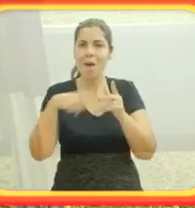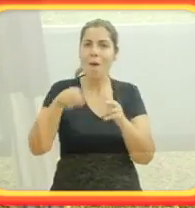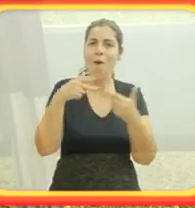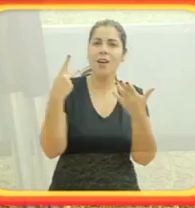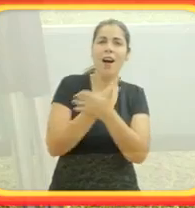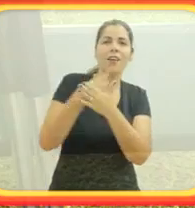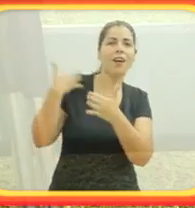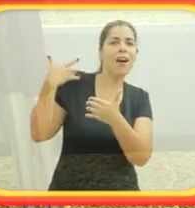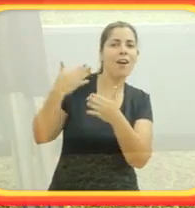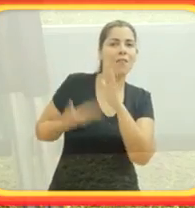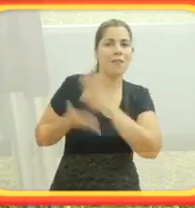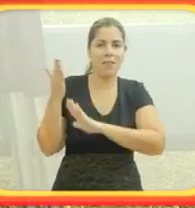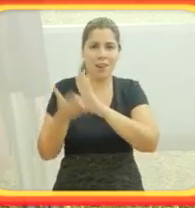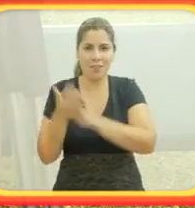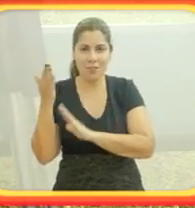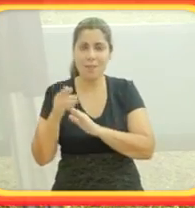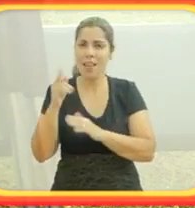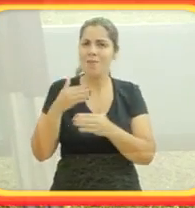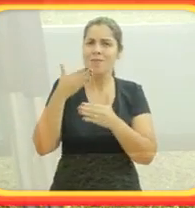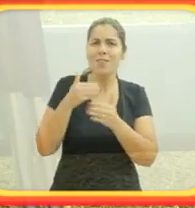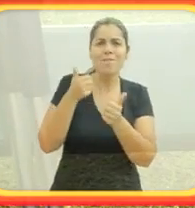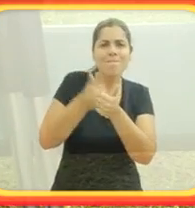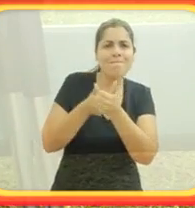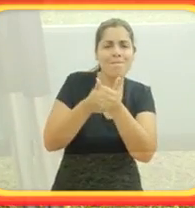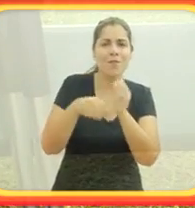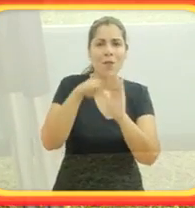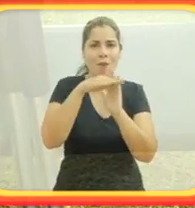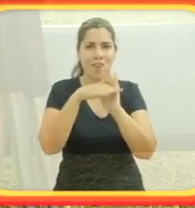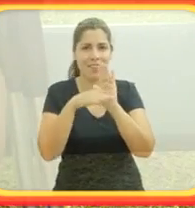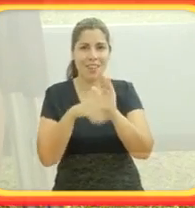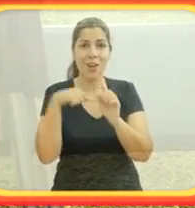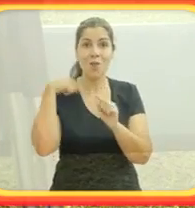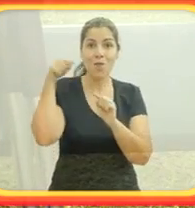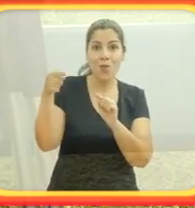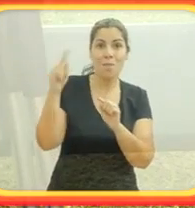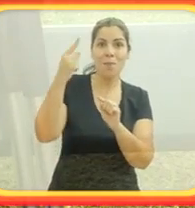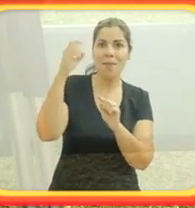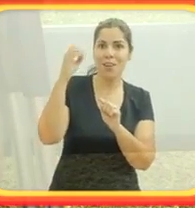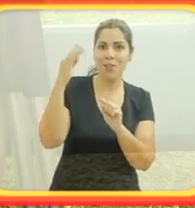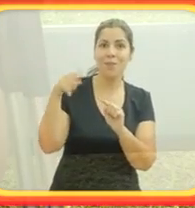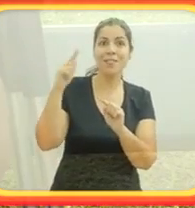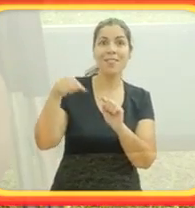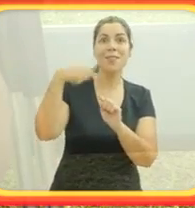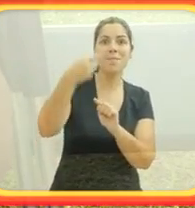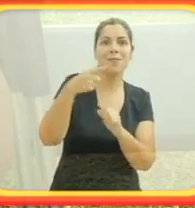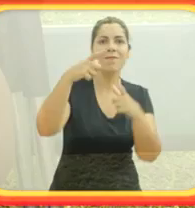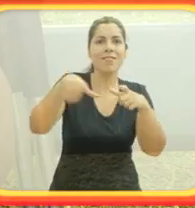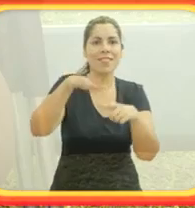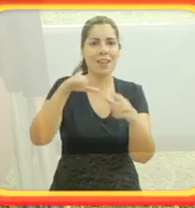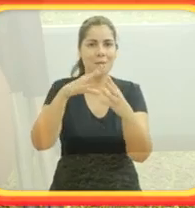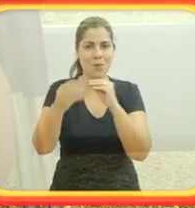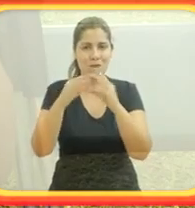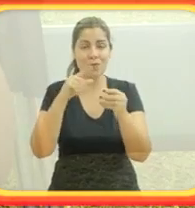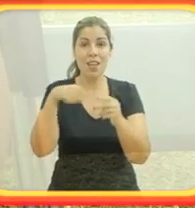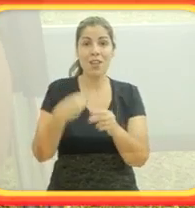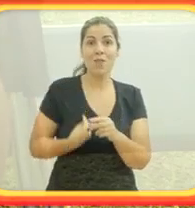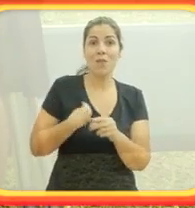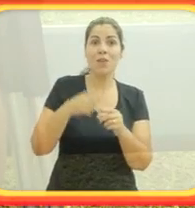uma ordem que eu fui primeiro para a Etiópia, que é onde estão os campos de refugiados, onde vivem sudaneses, né? A